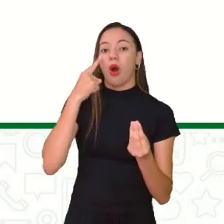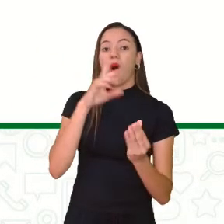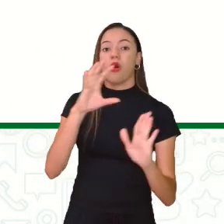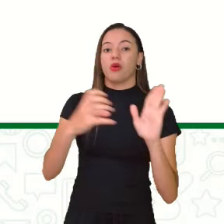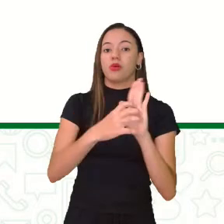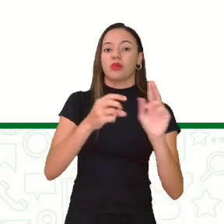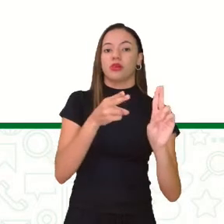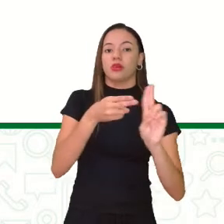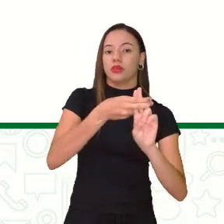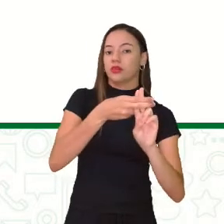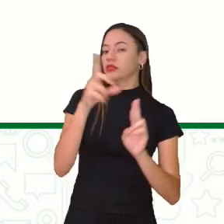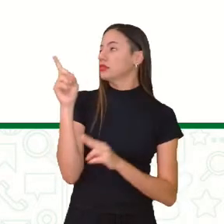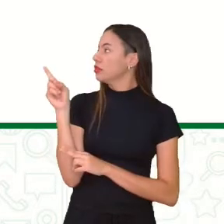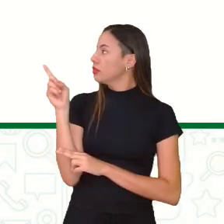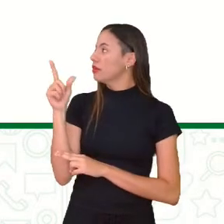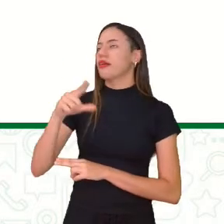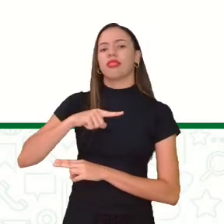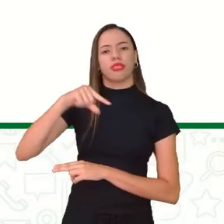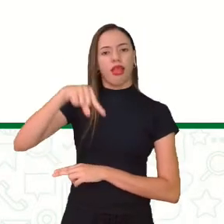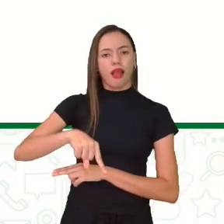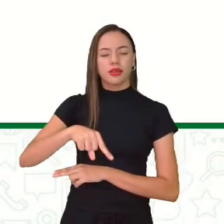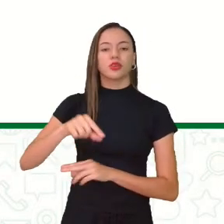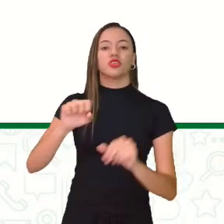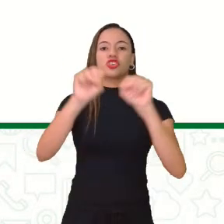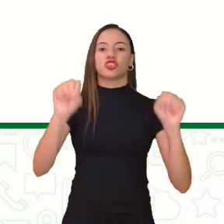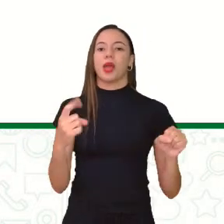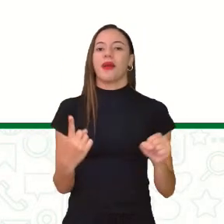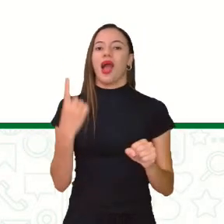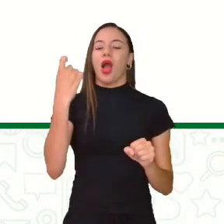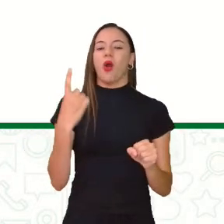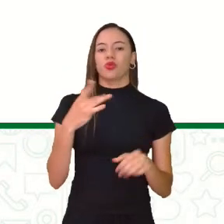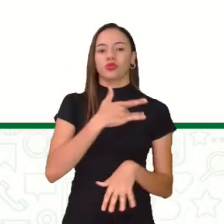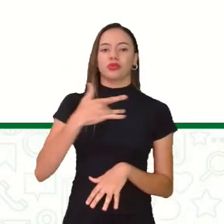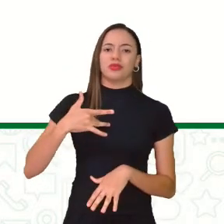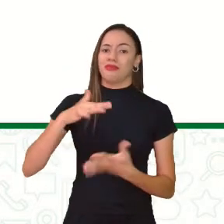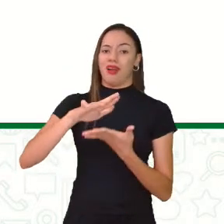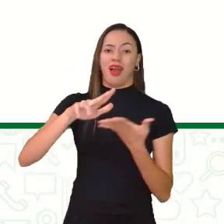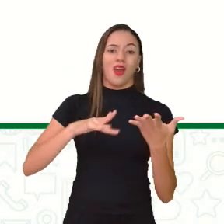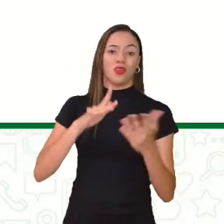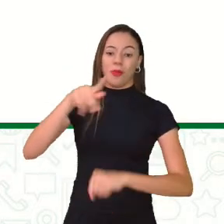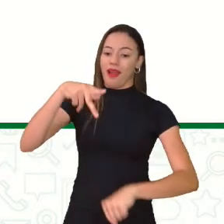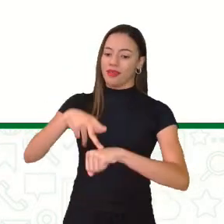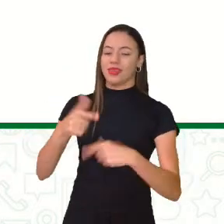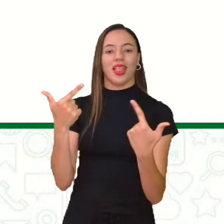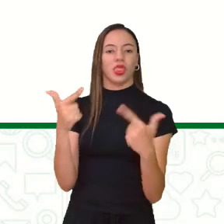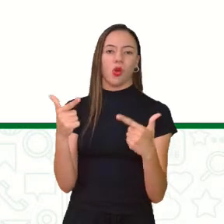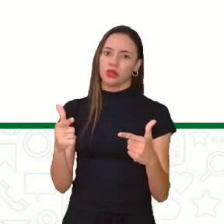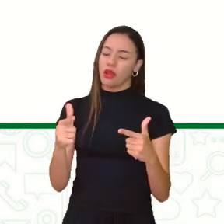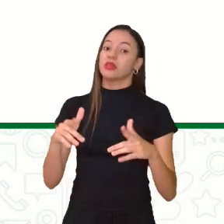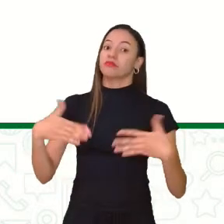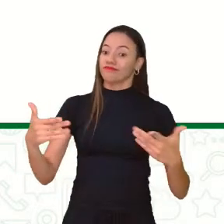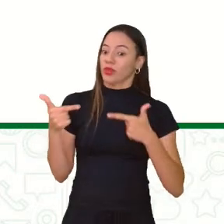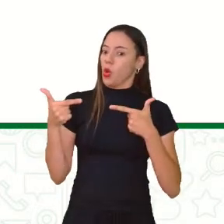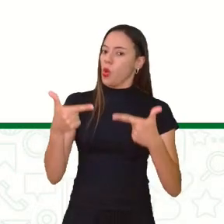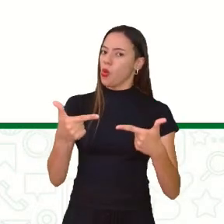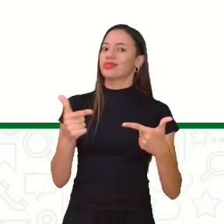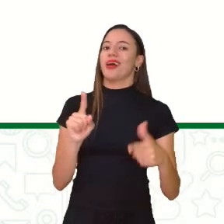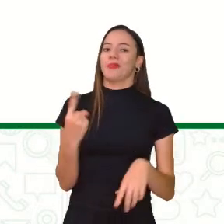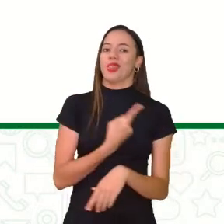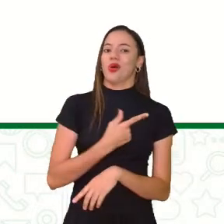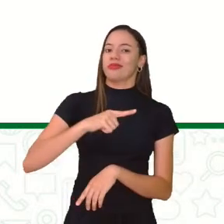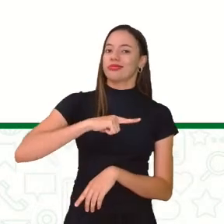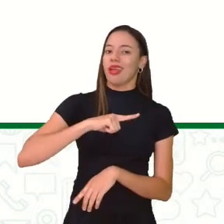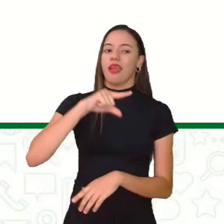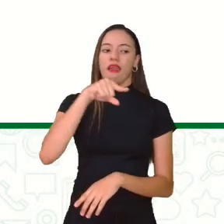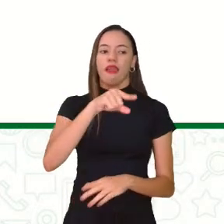SUS. Felizmente temos um sistema único de saúde, né? Muitos países não têm, né? Foi uma luta a gente ter o SUS. Bom,